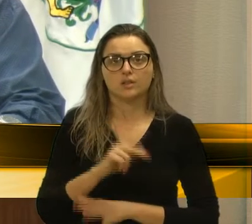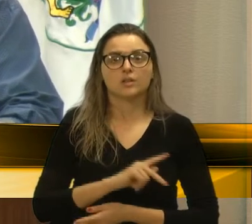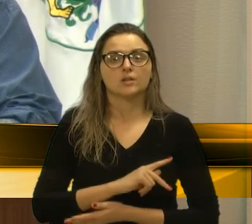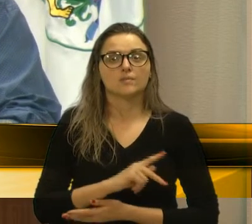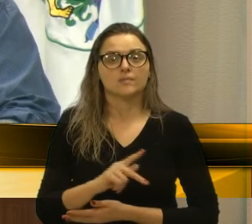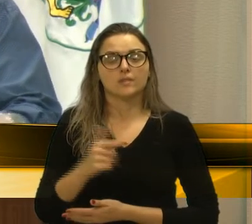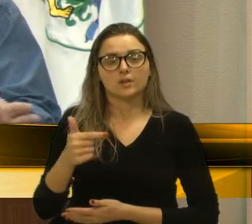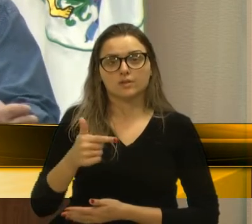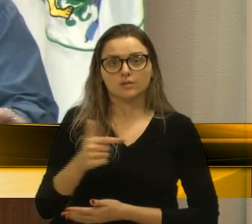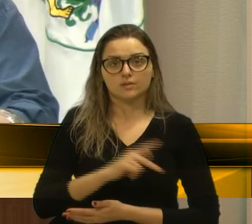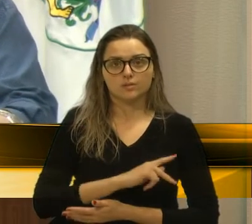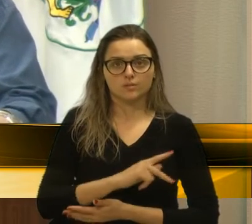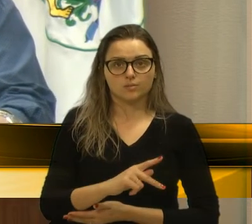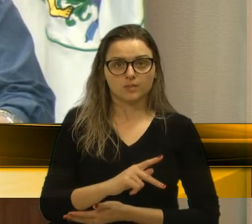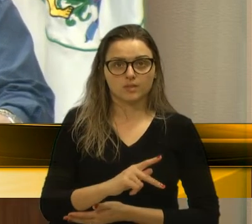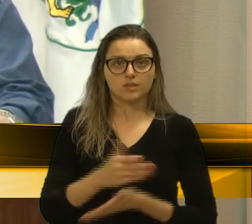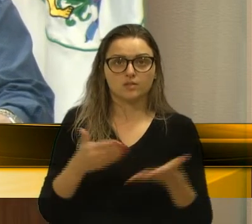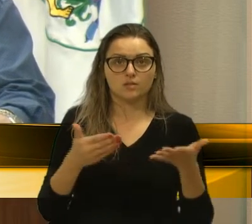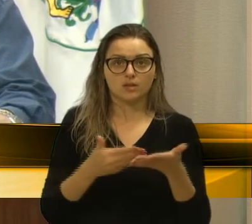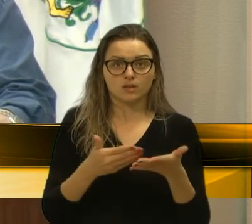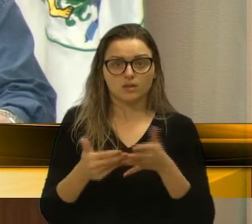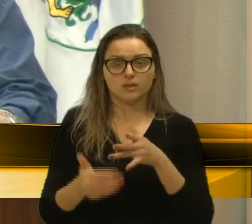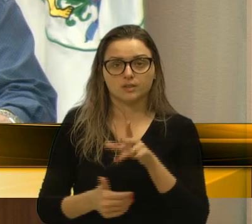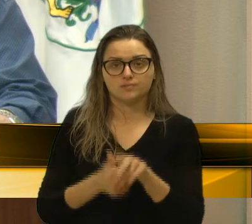o vice-presidente, presidente em exercício,